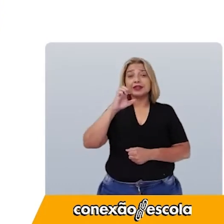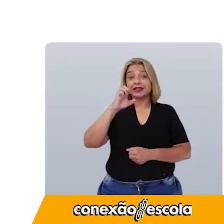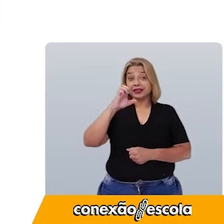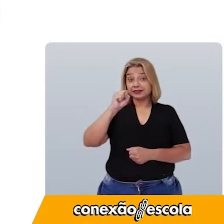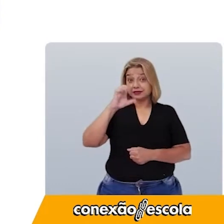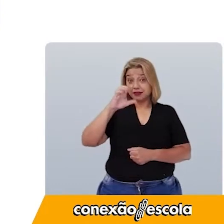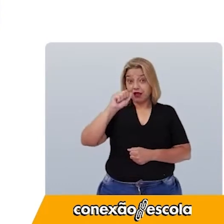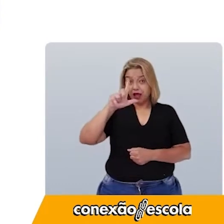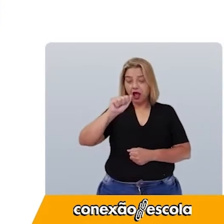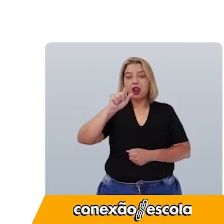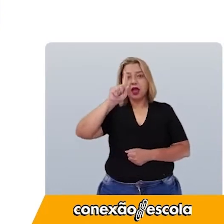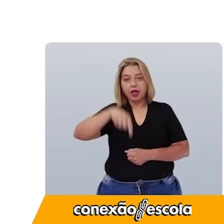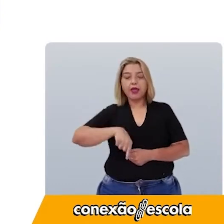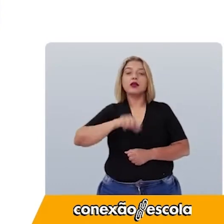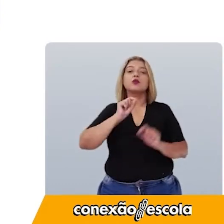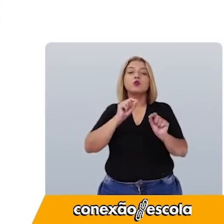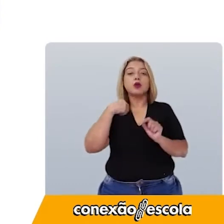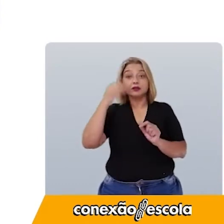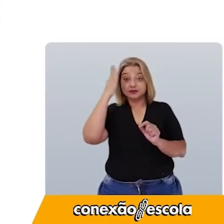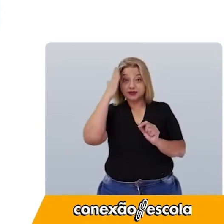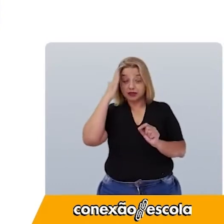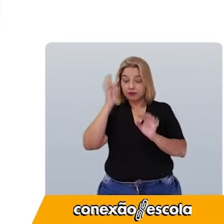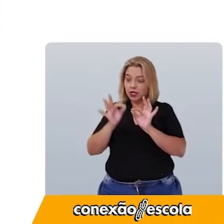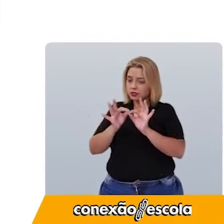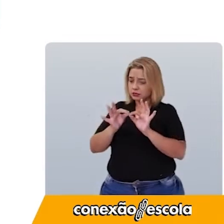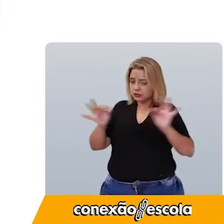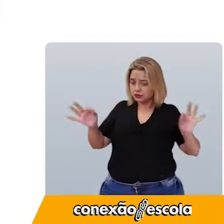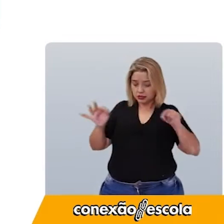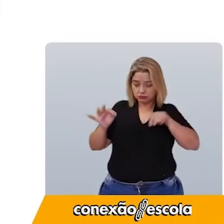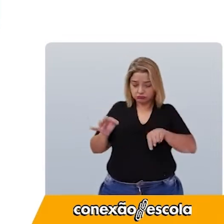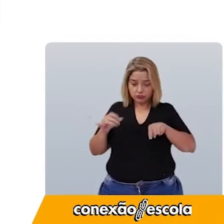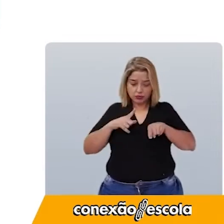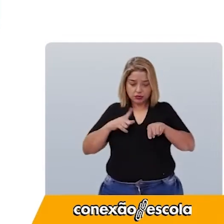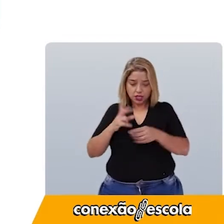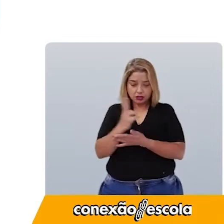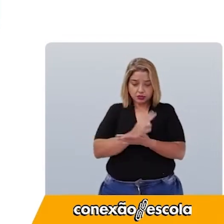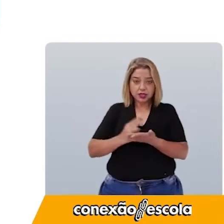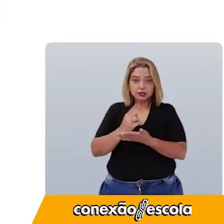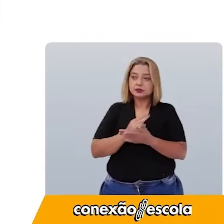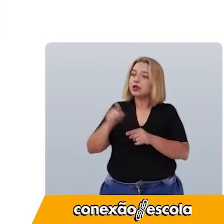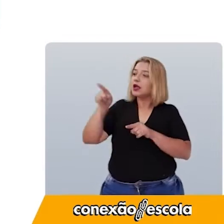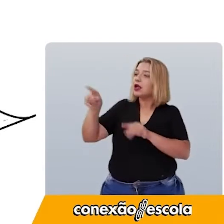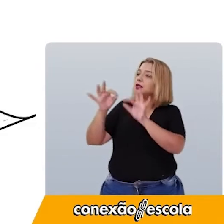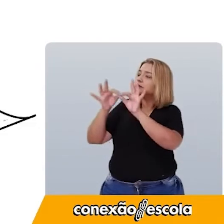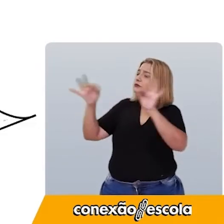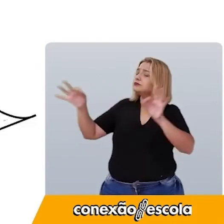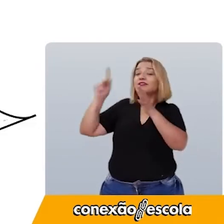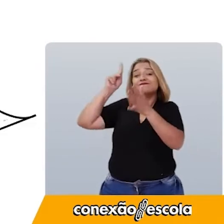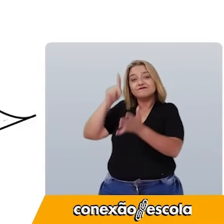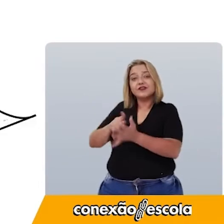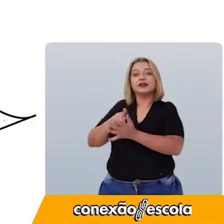a razão entre a distância no desenho e a distância real.